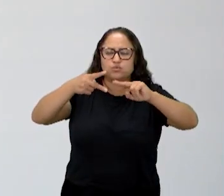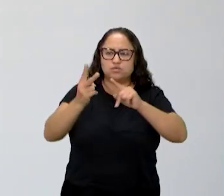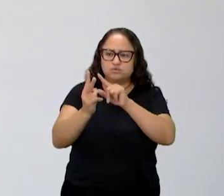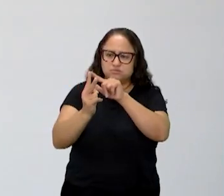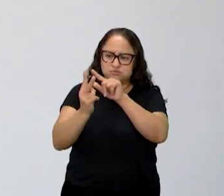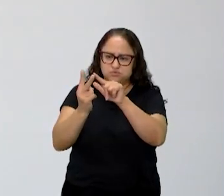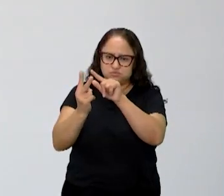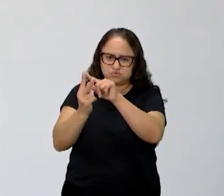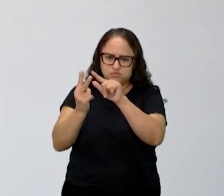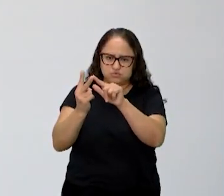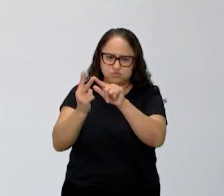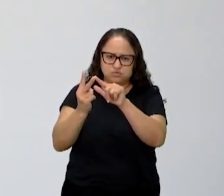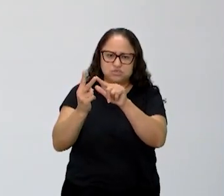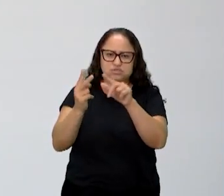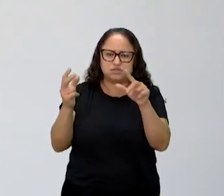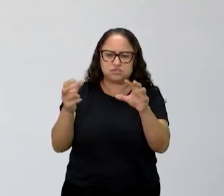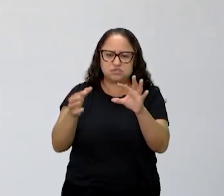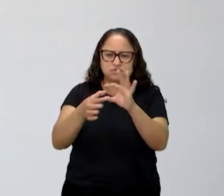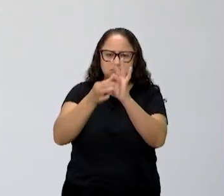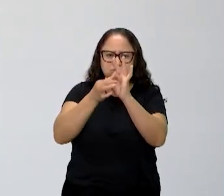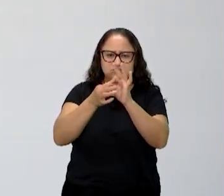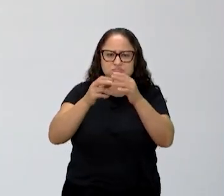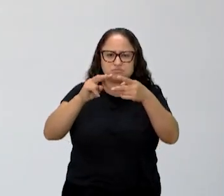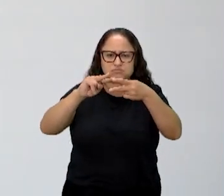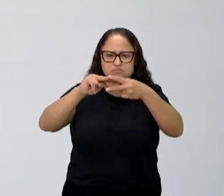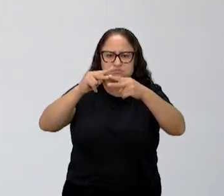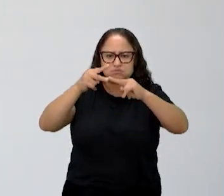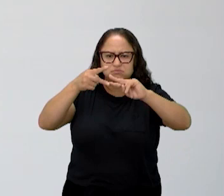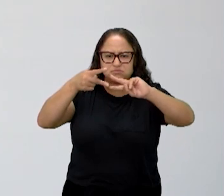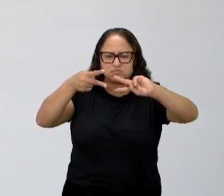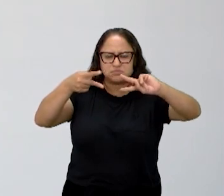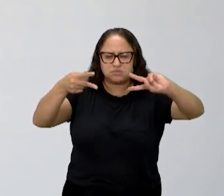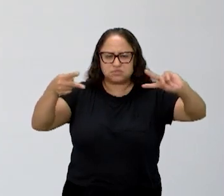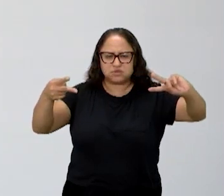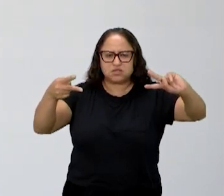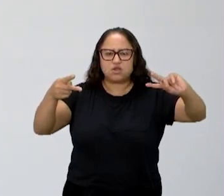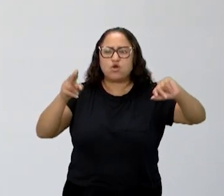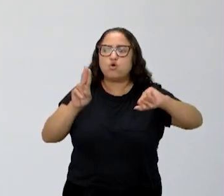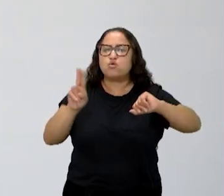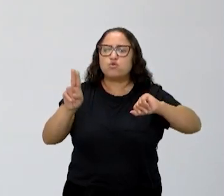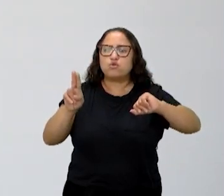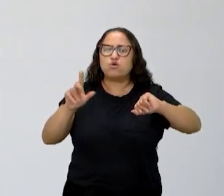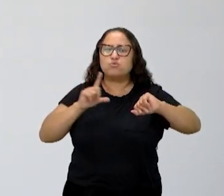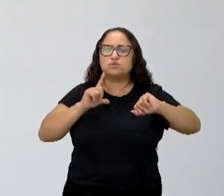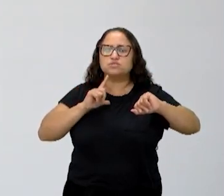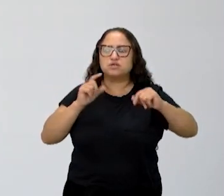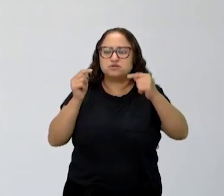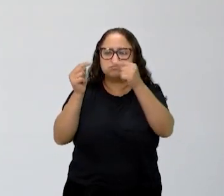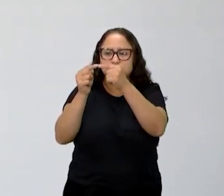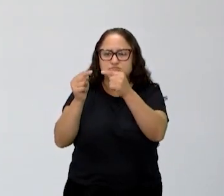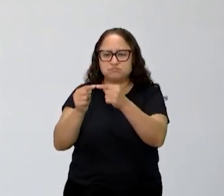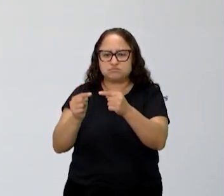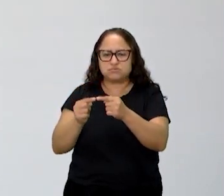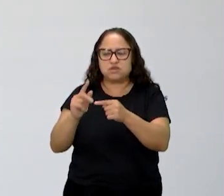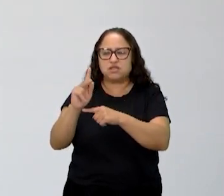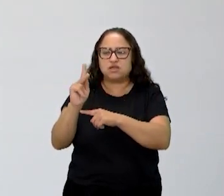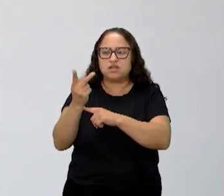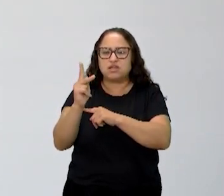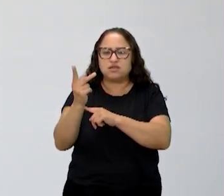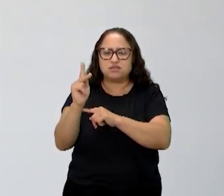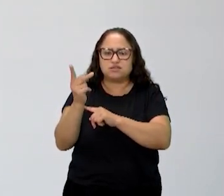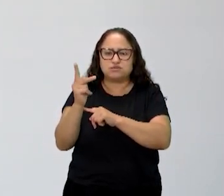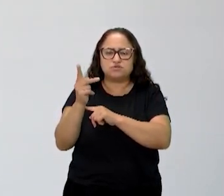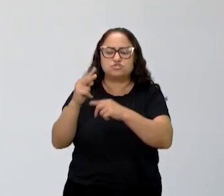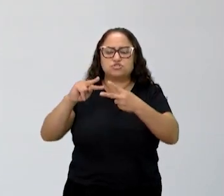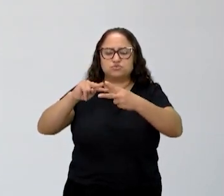fitas que estão unidas através do que eu chamo aqui, olha, de ligações de hidrogênio,